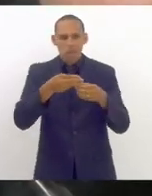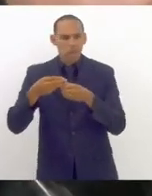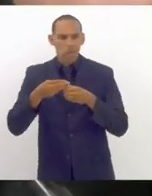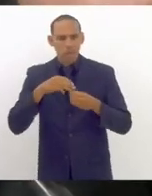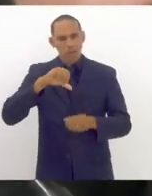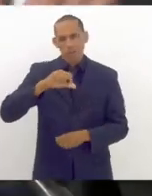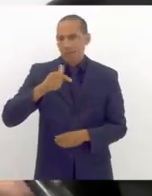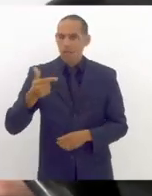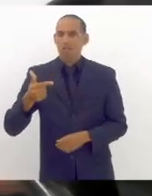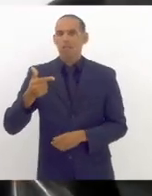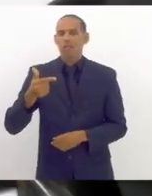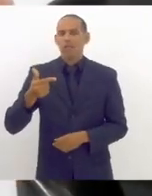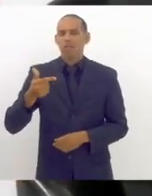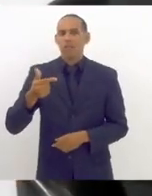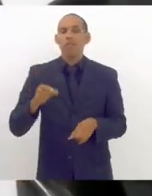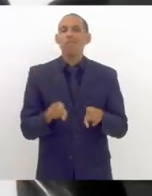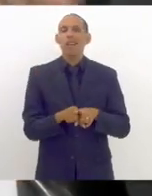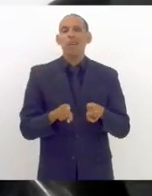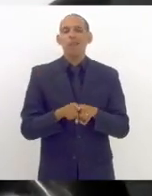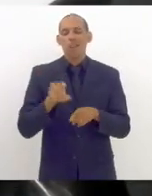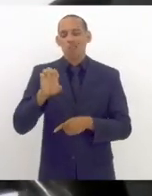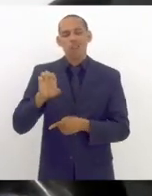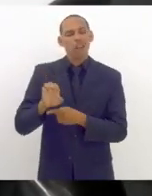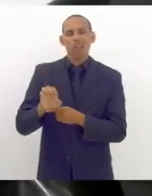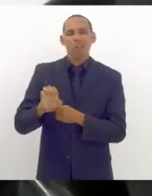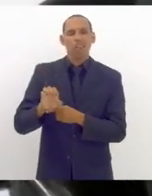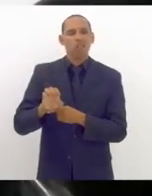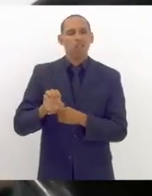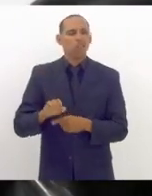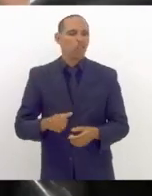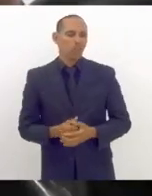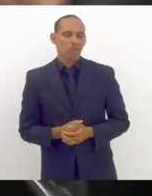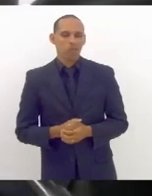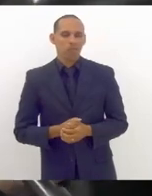92 e do Estado